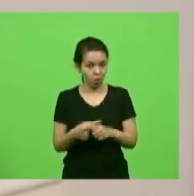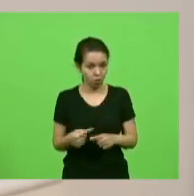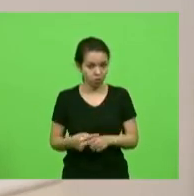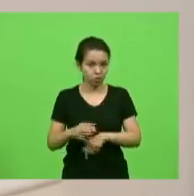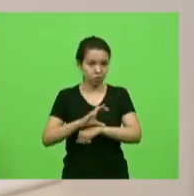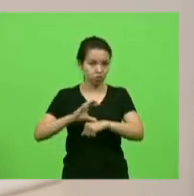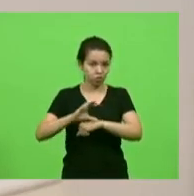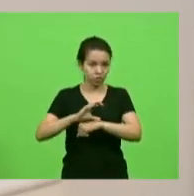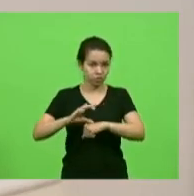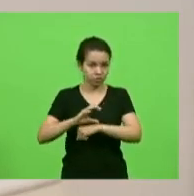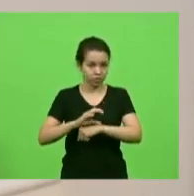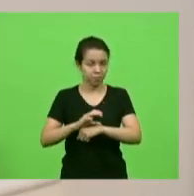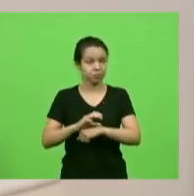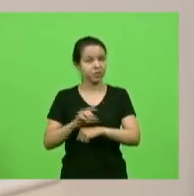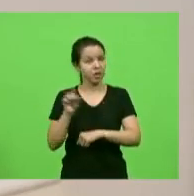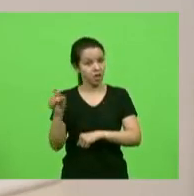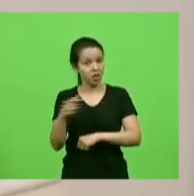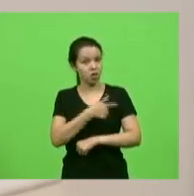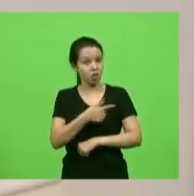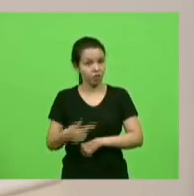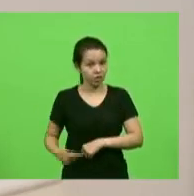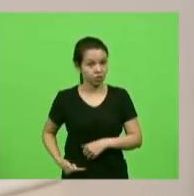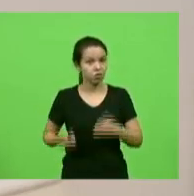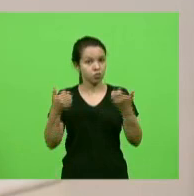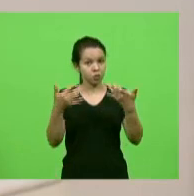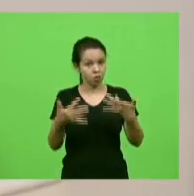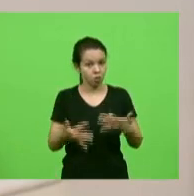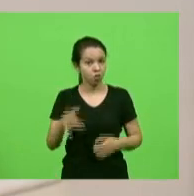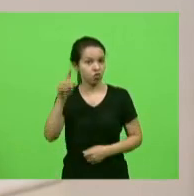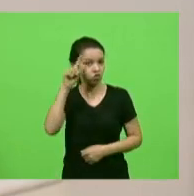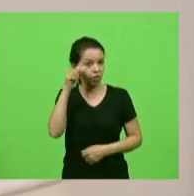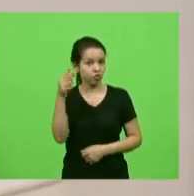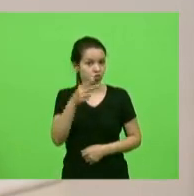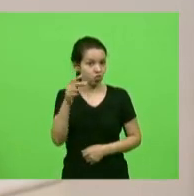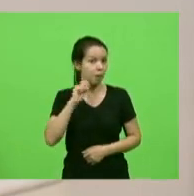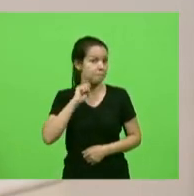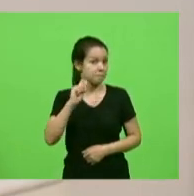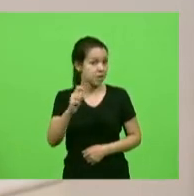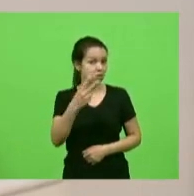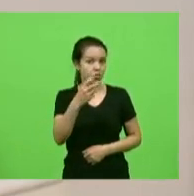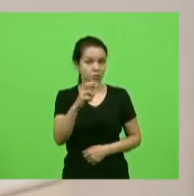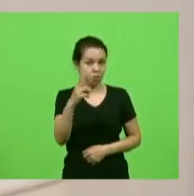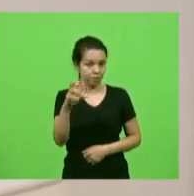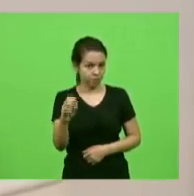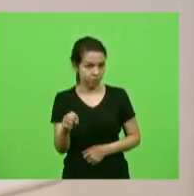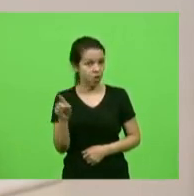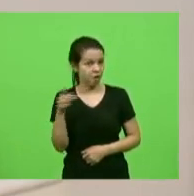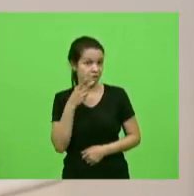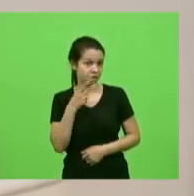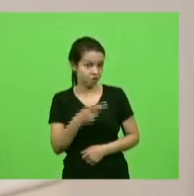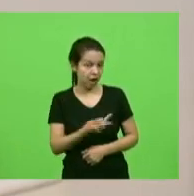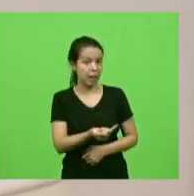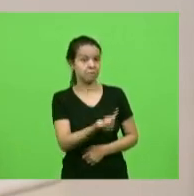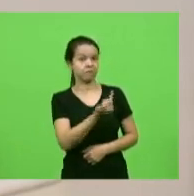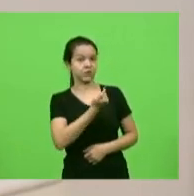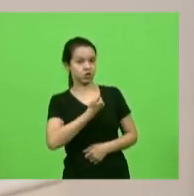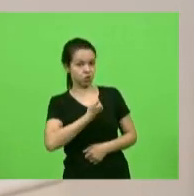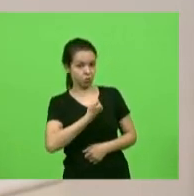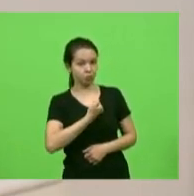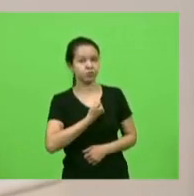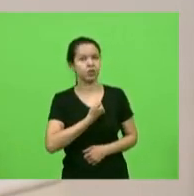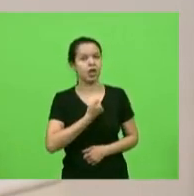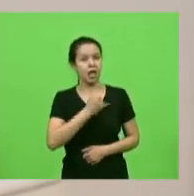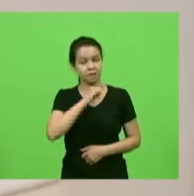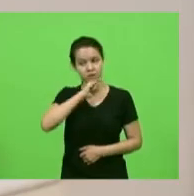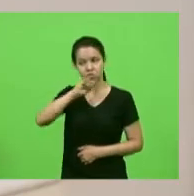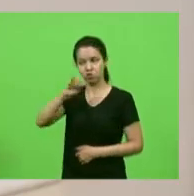o governador disse que em 22 de abril de 2020, data em que alega ter tomado conhecimento dos fatos, notificou a Polícia Civil